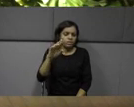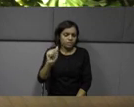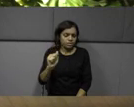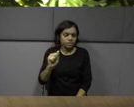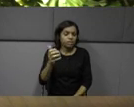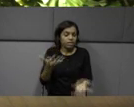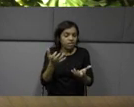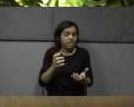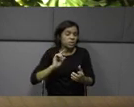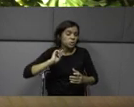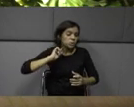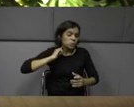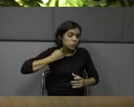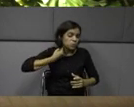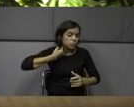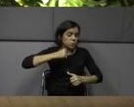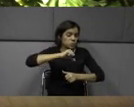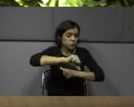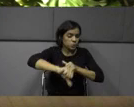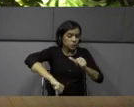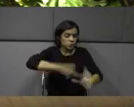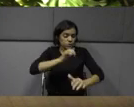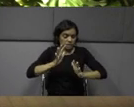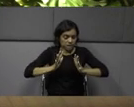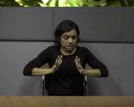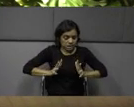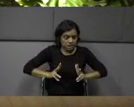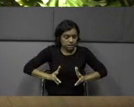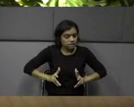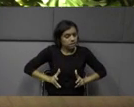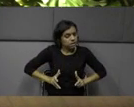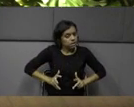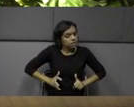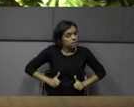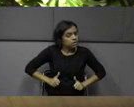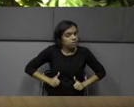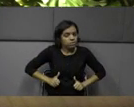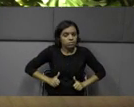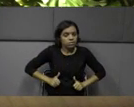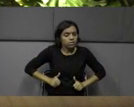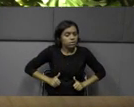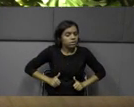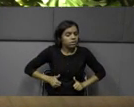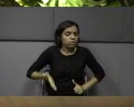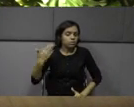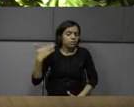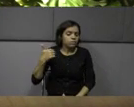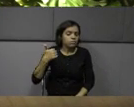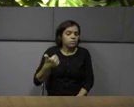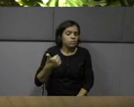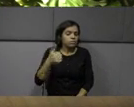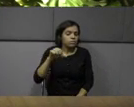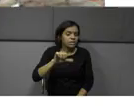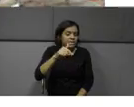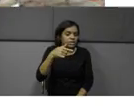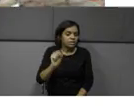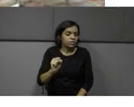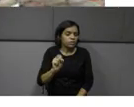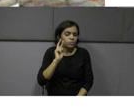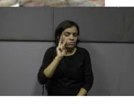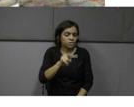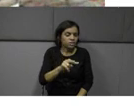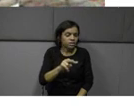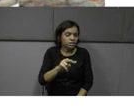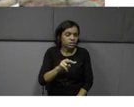ea gente tem inúmeras fotos de crianças sempre se banha na baía de guanabara tem essa foto emblemática